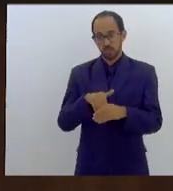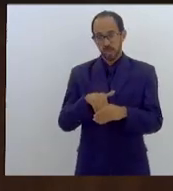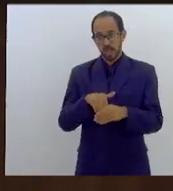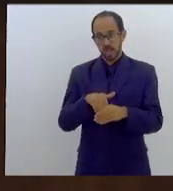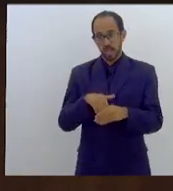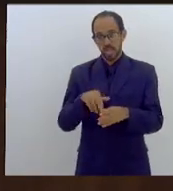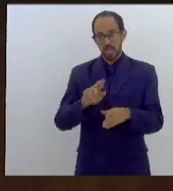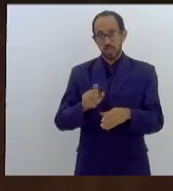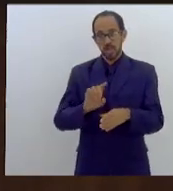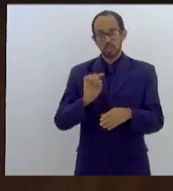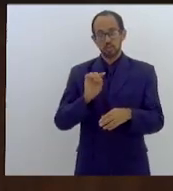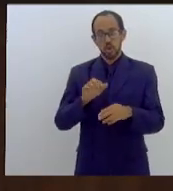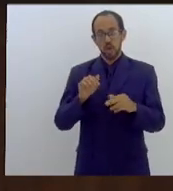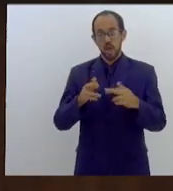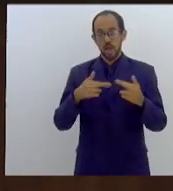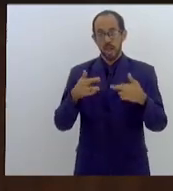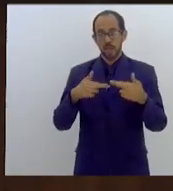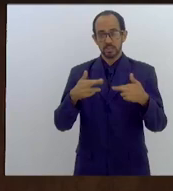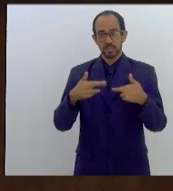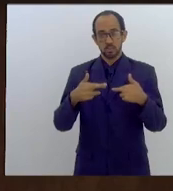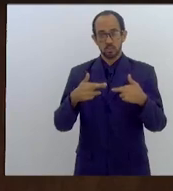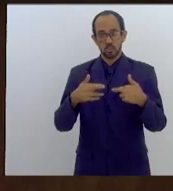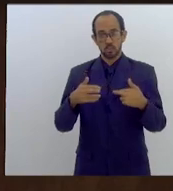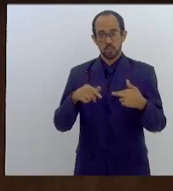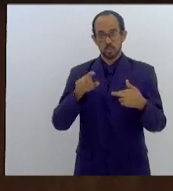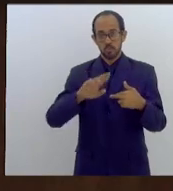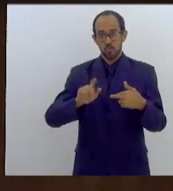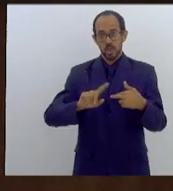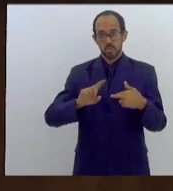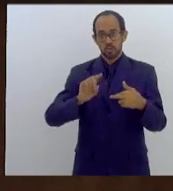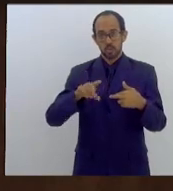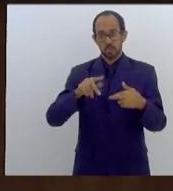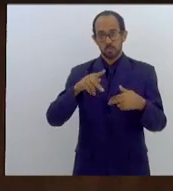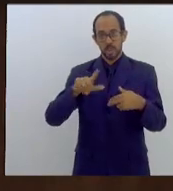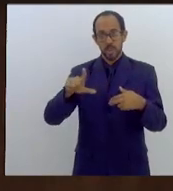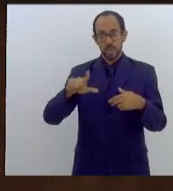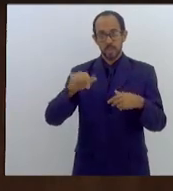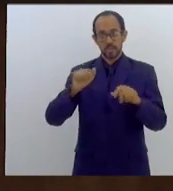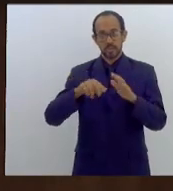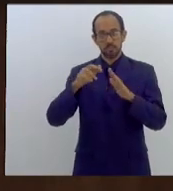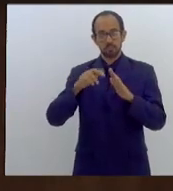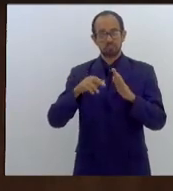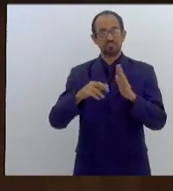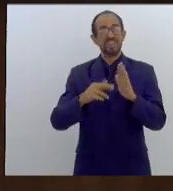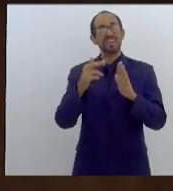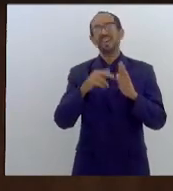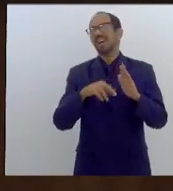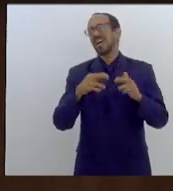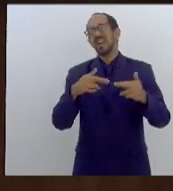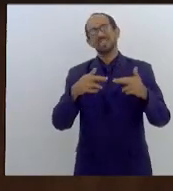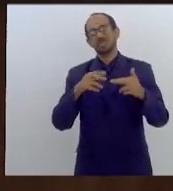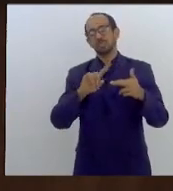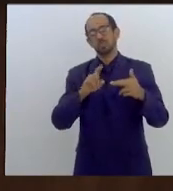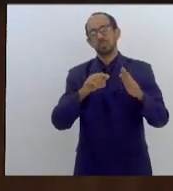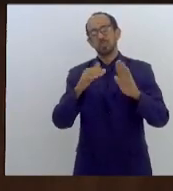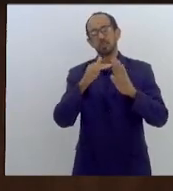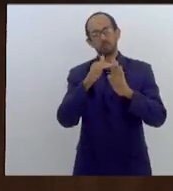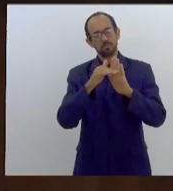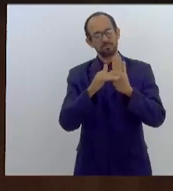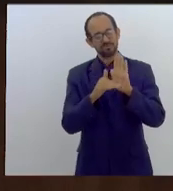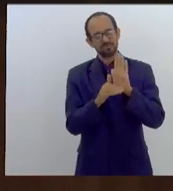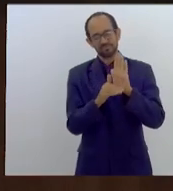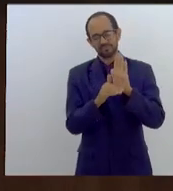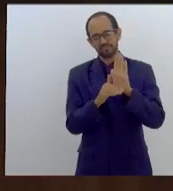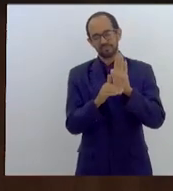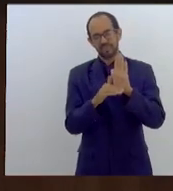é a estrutura do projeto. Não é um projeto de lei que simplesmente representa uma relação, não. É um projeto de lei cheio de emendas, cheio